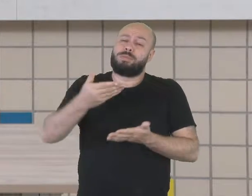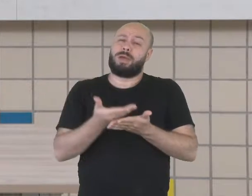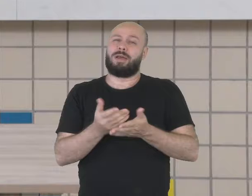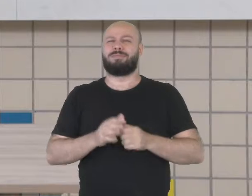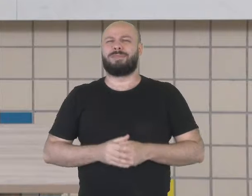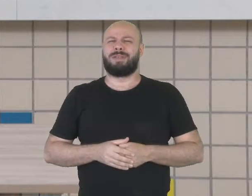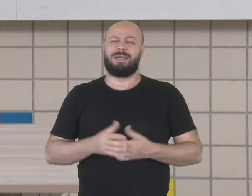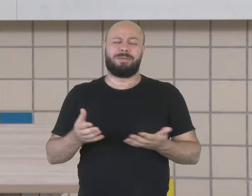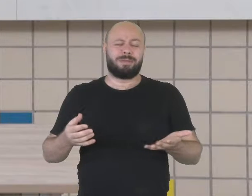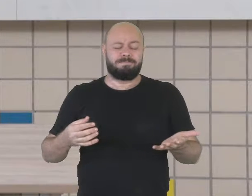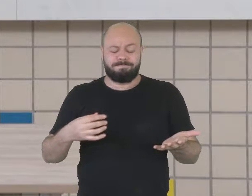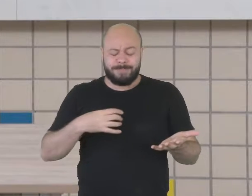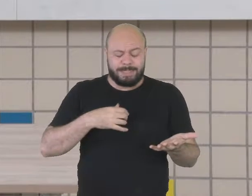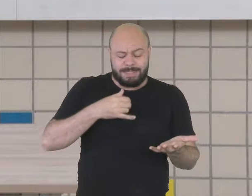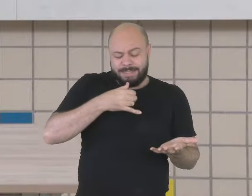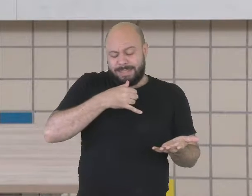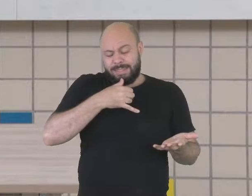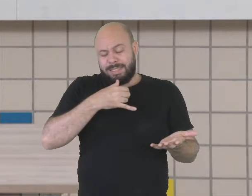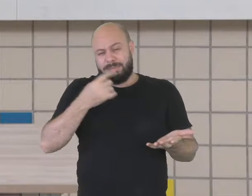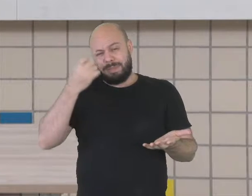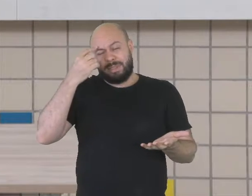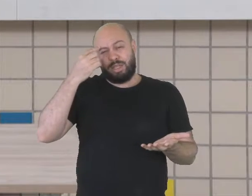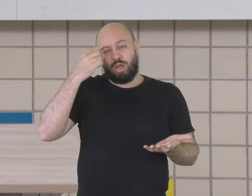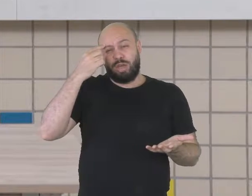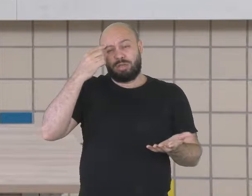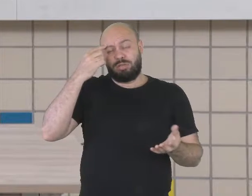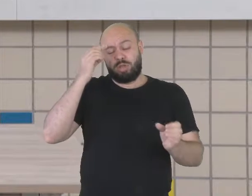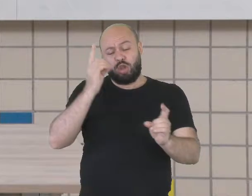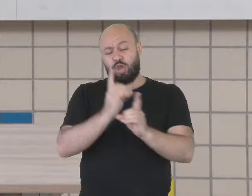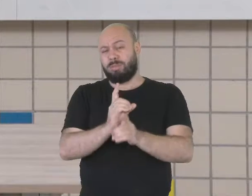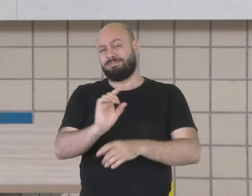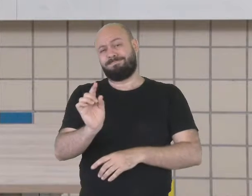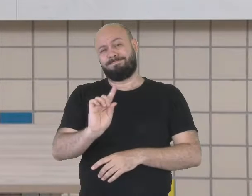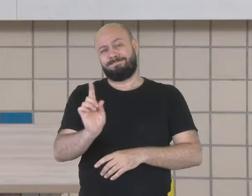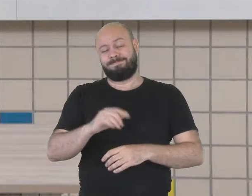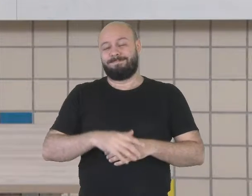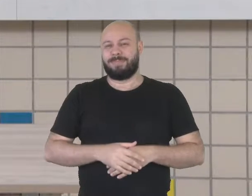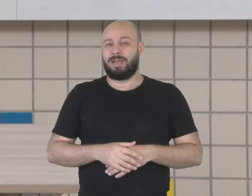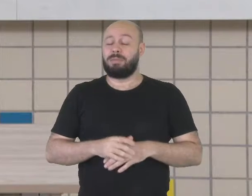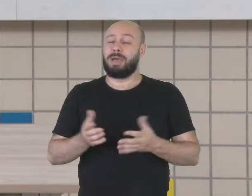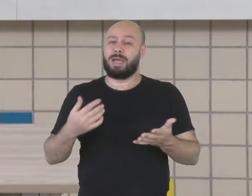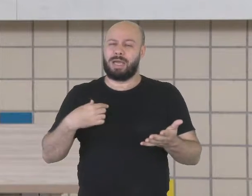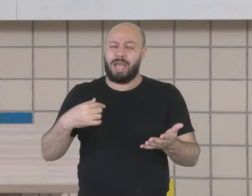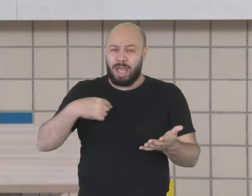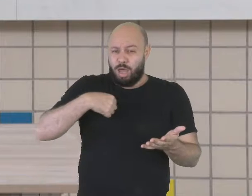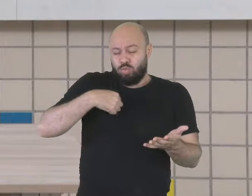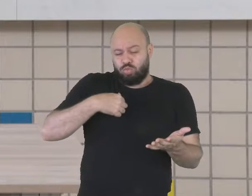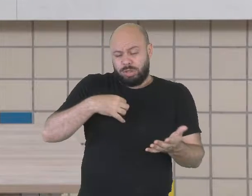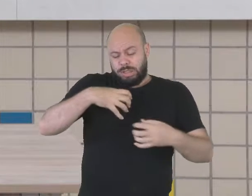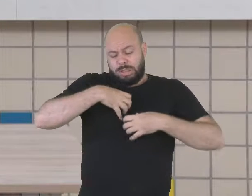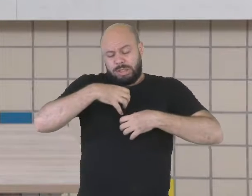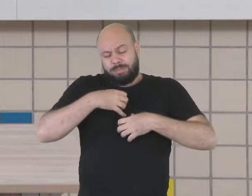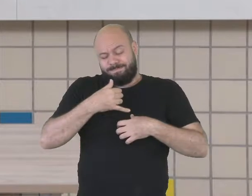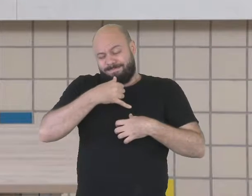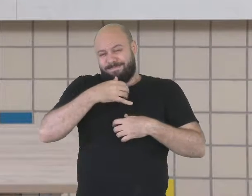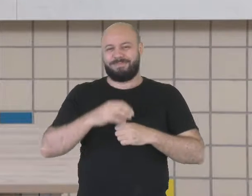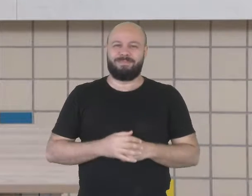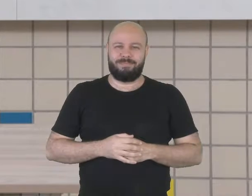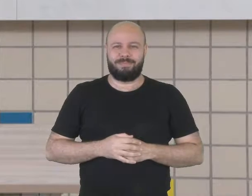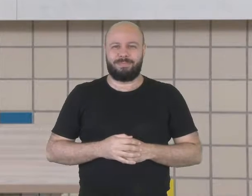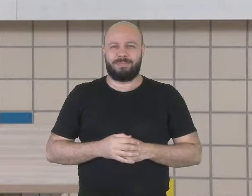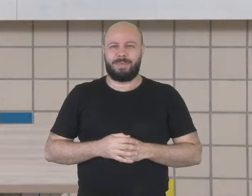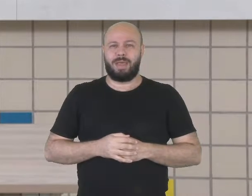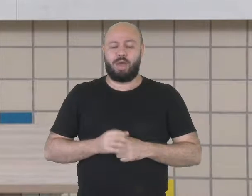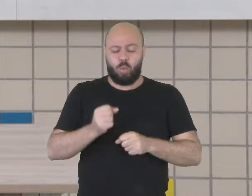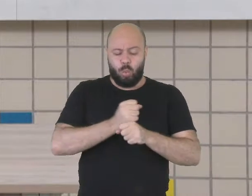dar até uma tristezinha pensar que nós não nos encontraremos mais. Pelo menos para mim essa tristeza acontece. Esse ano ele foi um